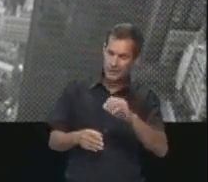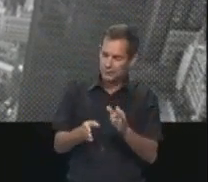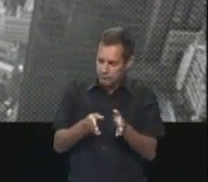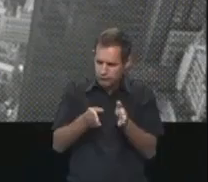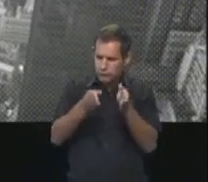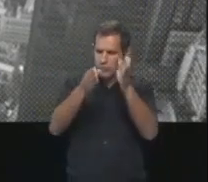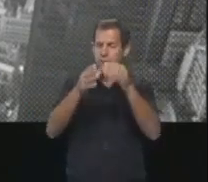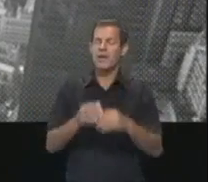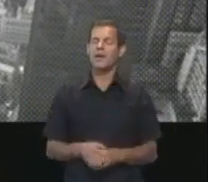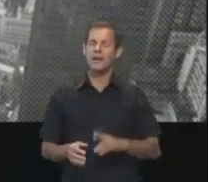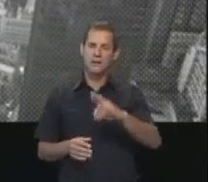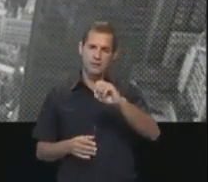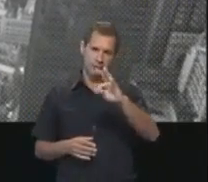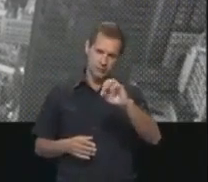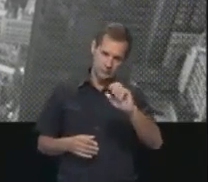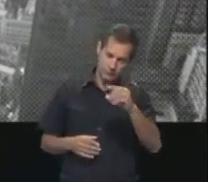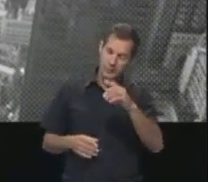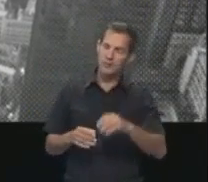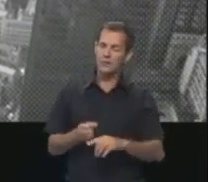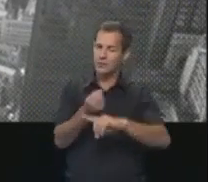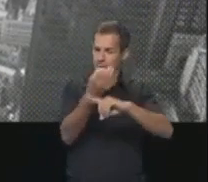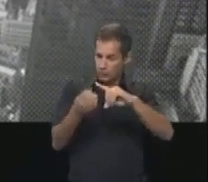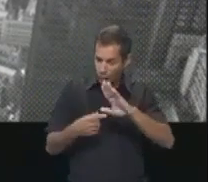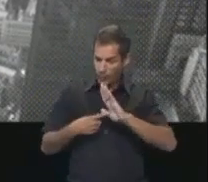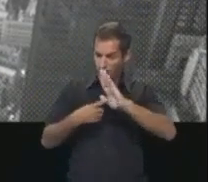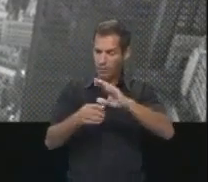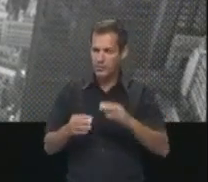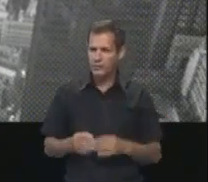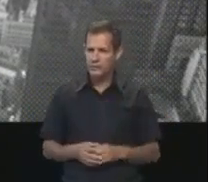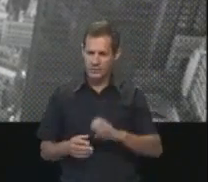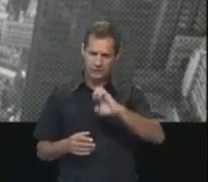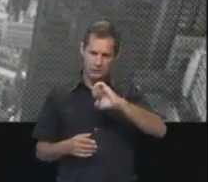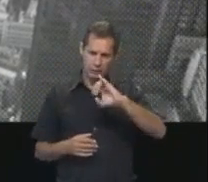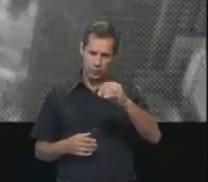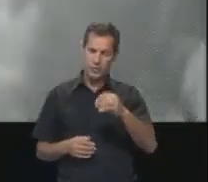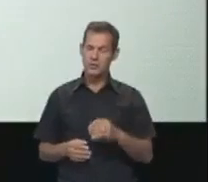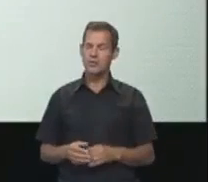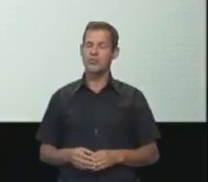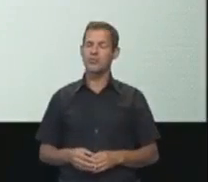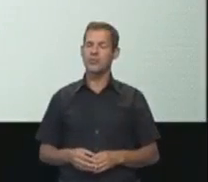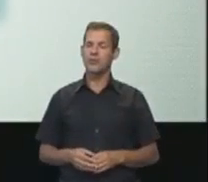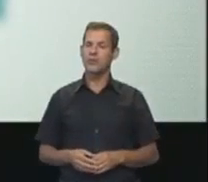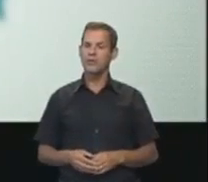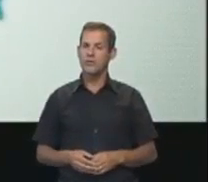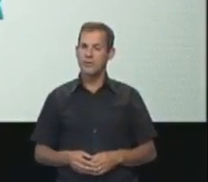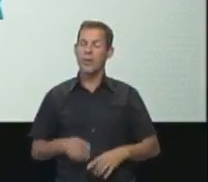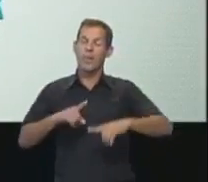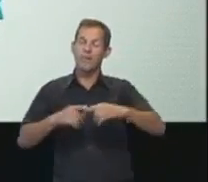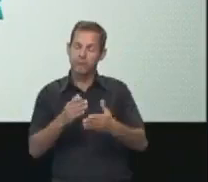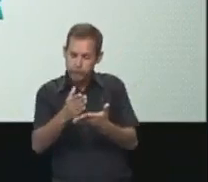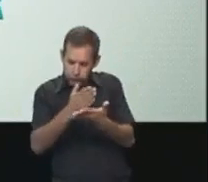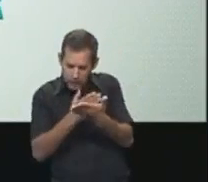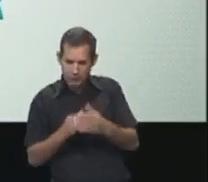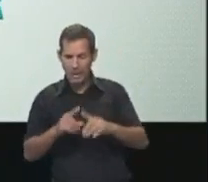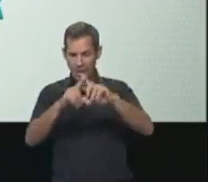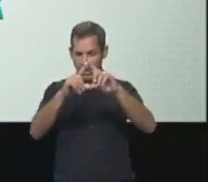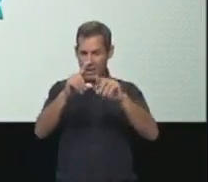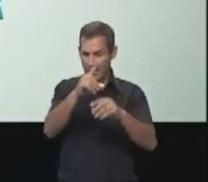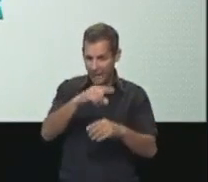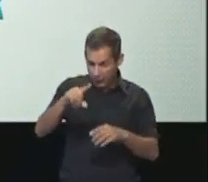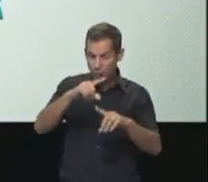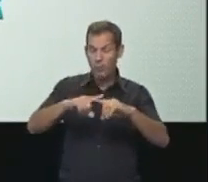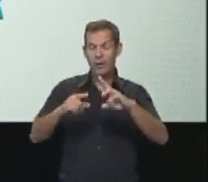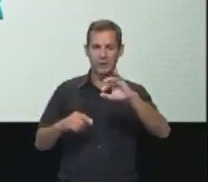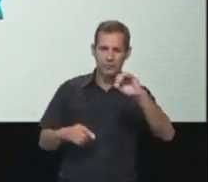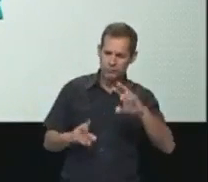é formada pela rotação da função indicada em torno do eixo central. A área de cada fatia é um círculo,